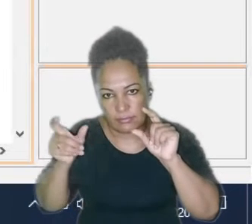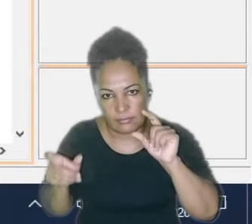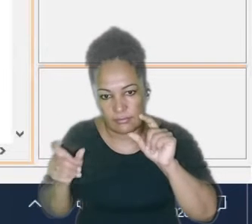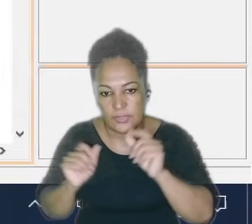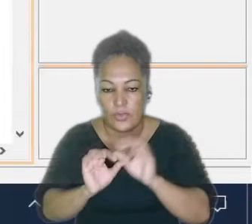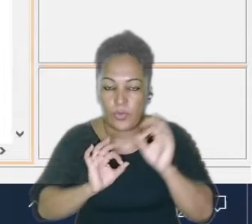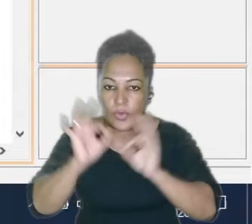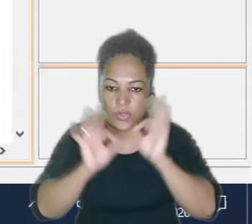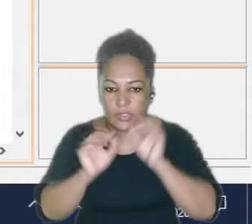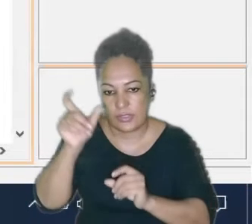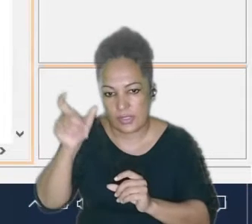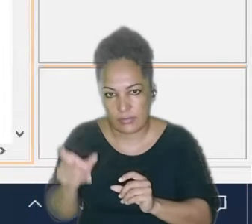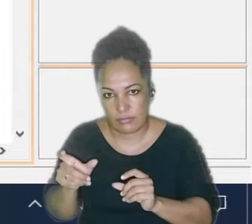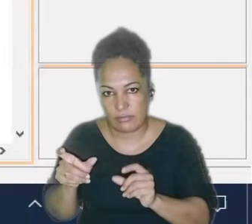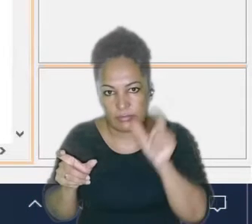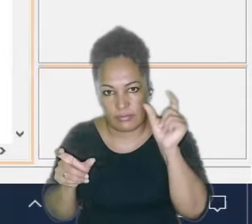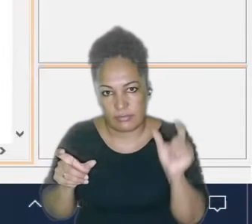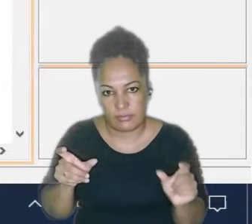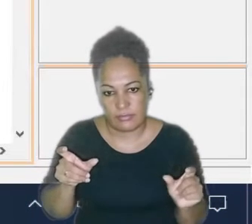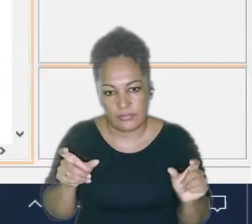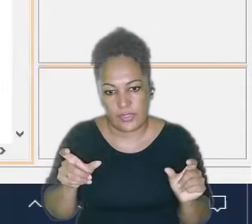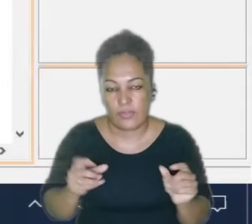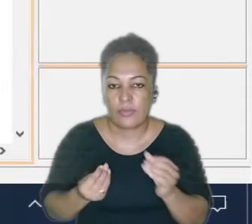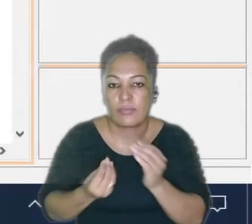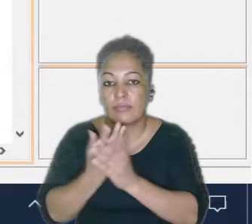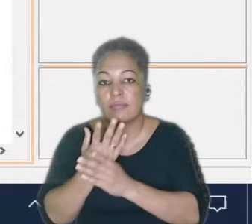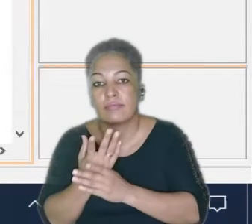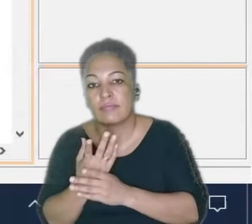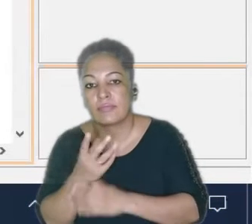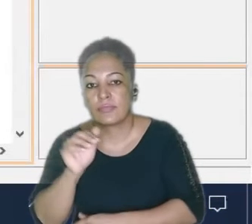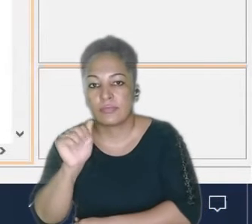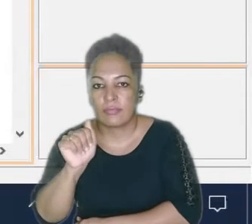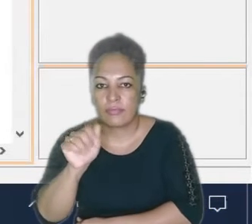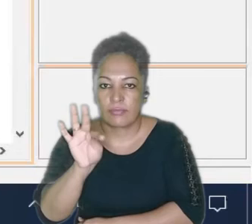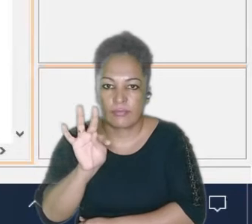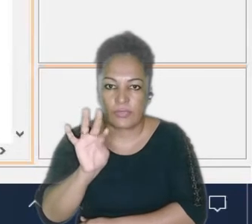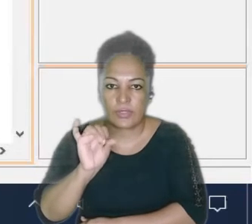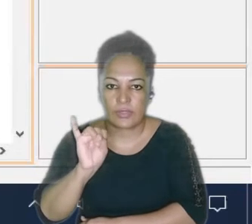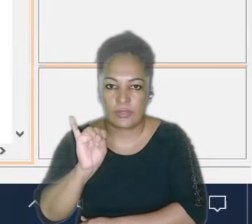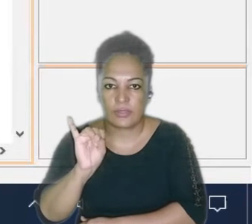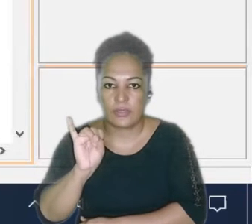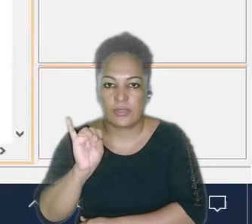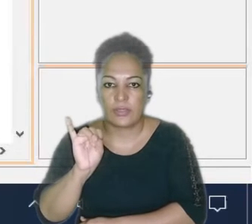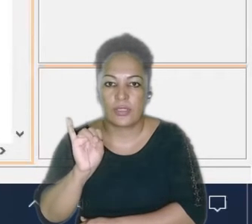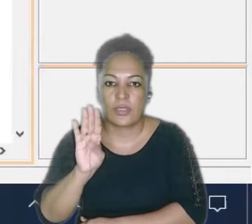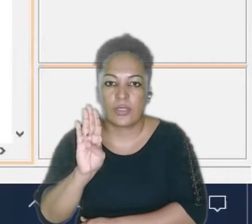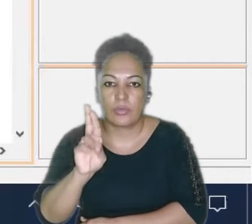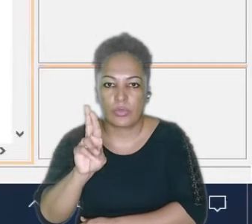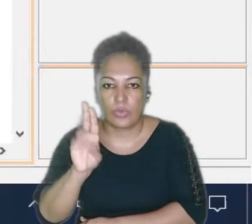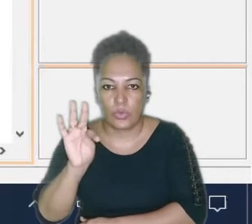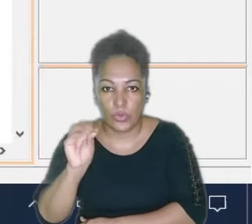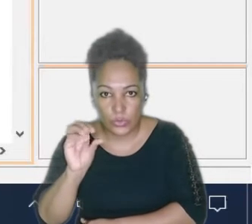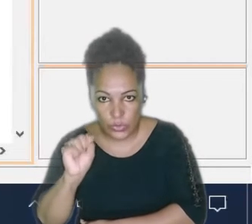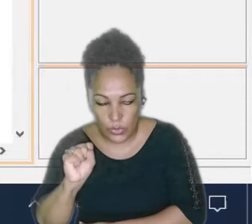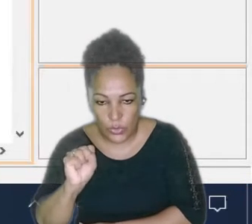aqui organizar elas, aqui vamos espaçar elas e vamos começar a criar os atributos, tá? Que essa entidade